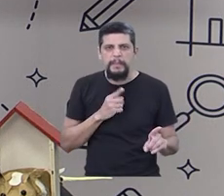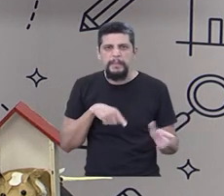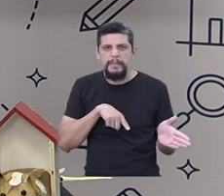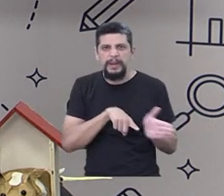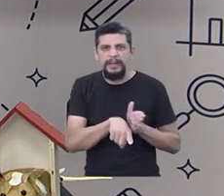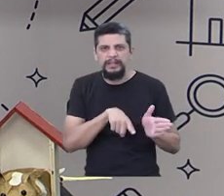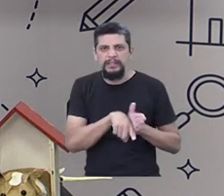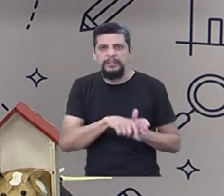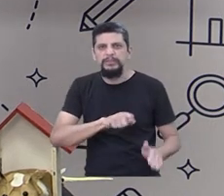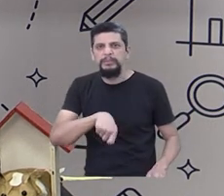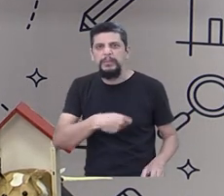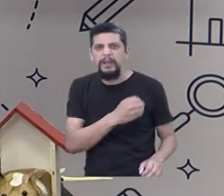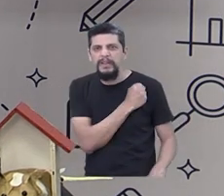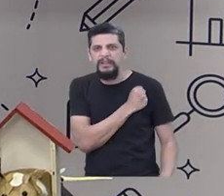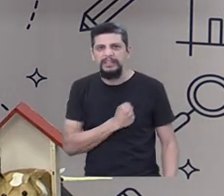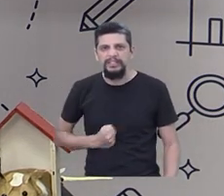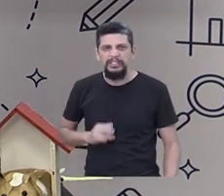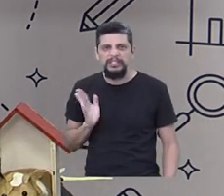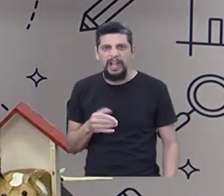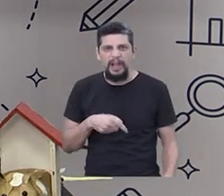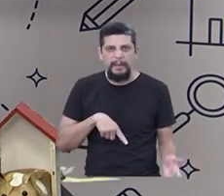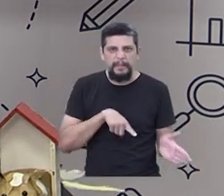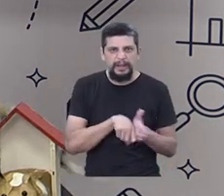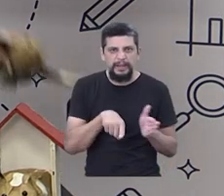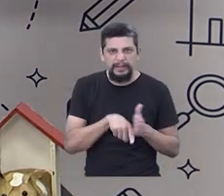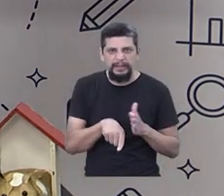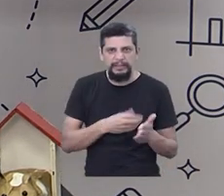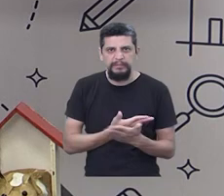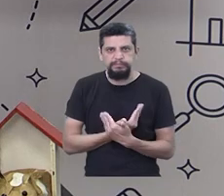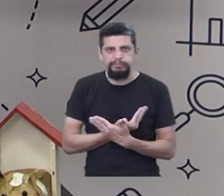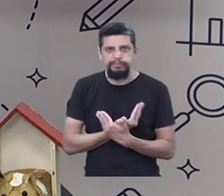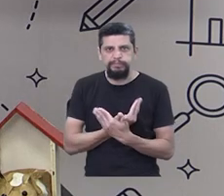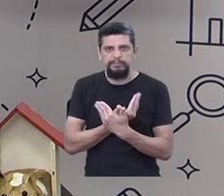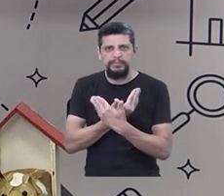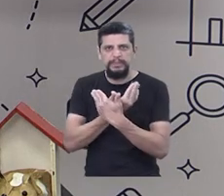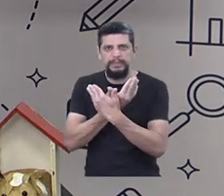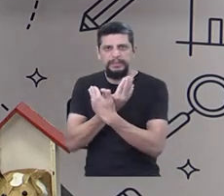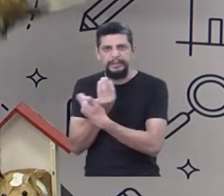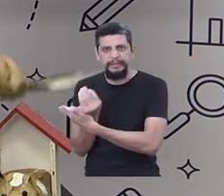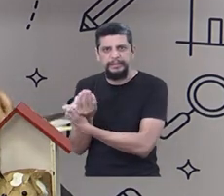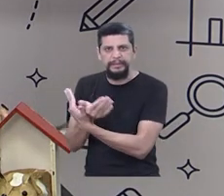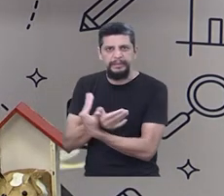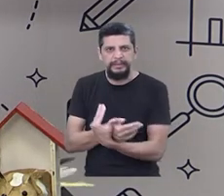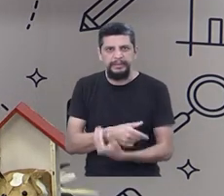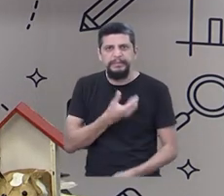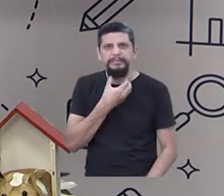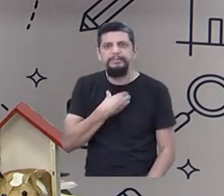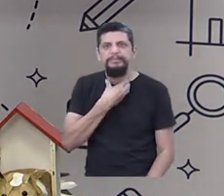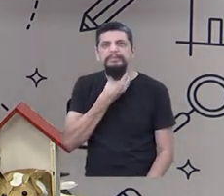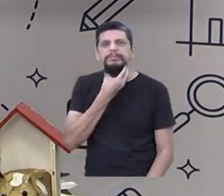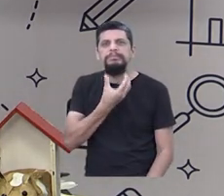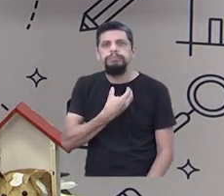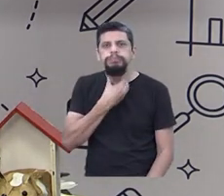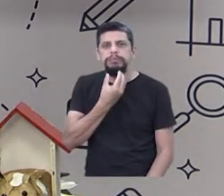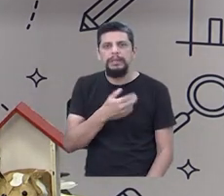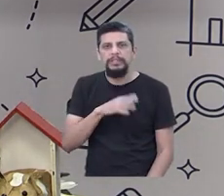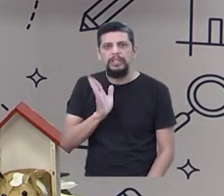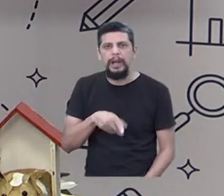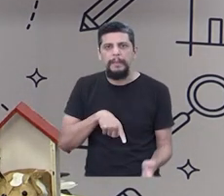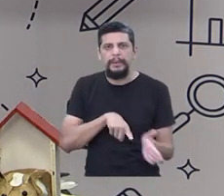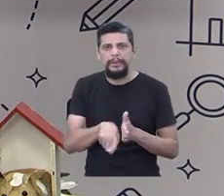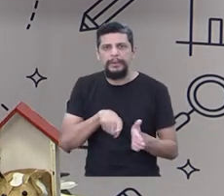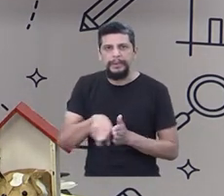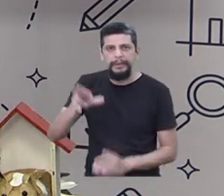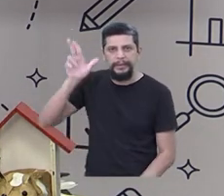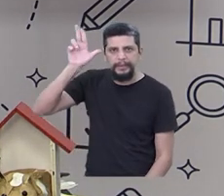cocô? Ela já perguntou para a pomba, já perguntou para o